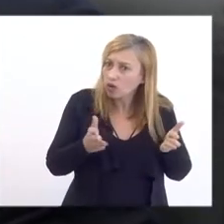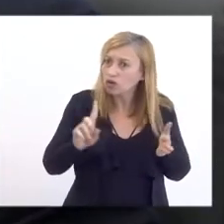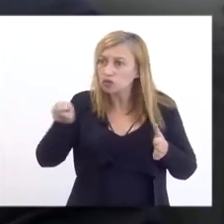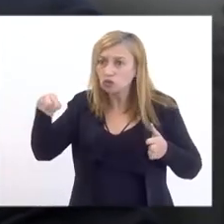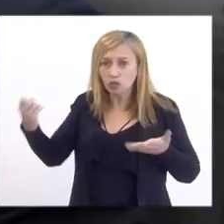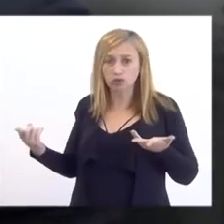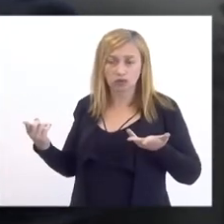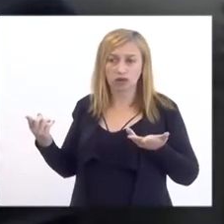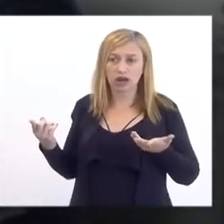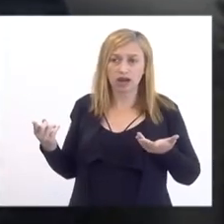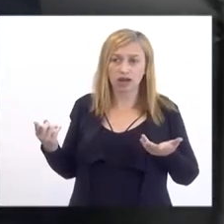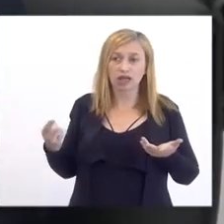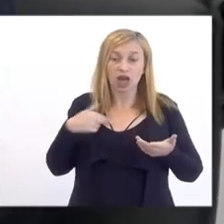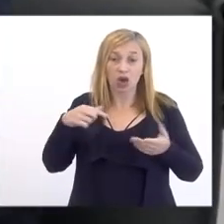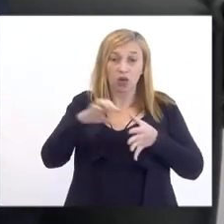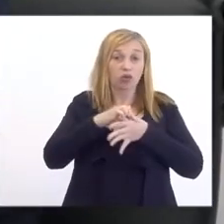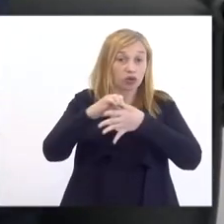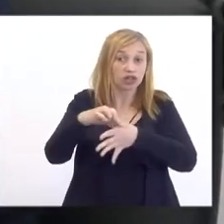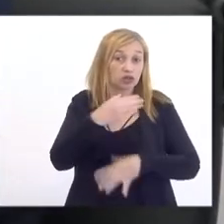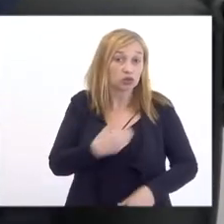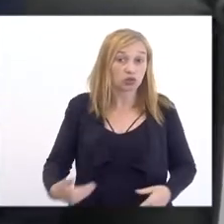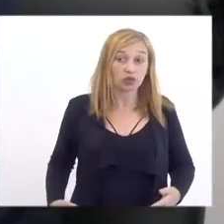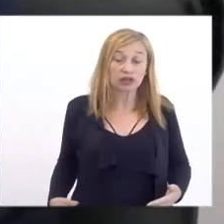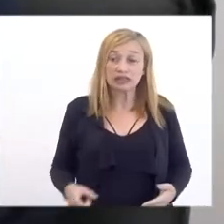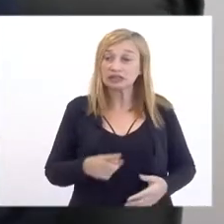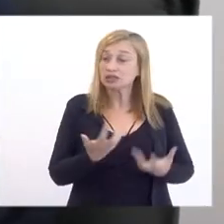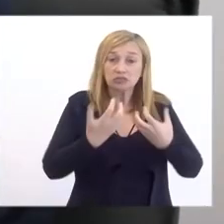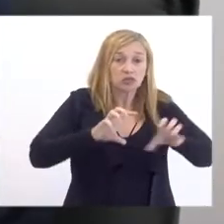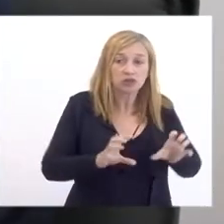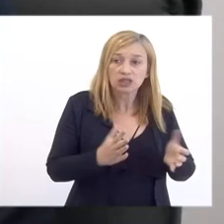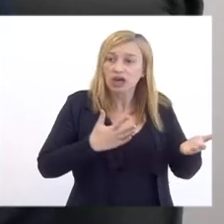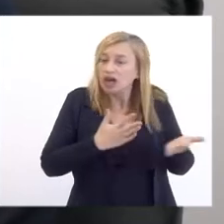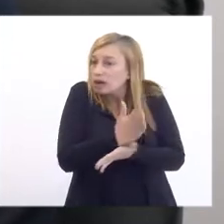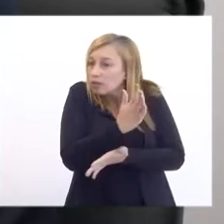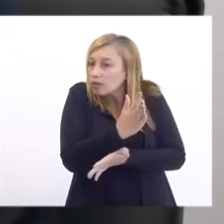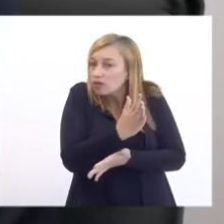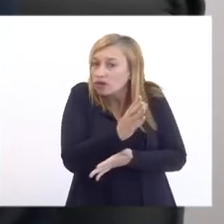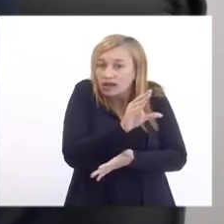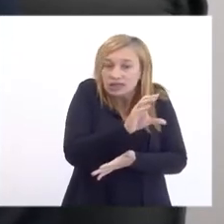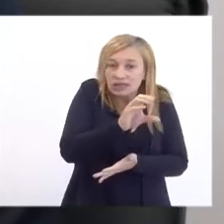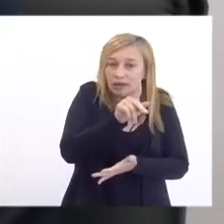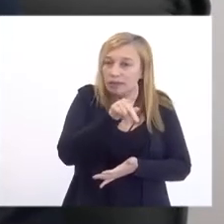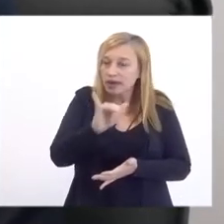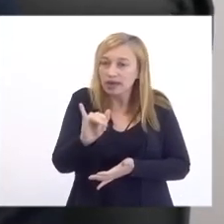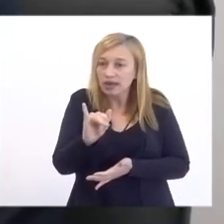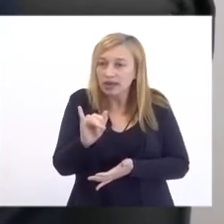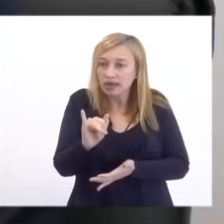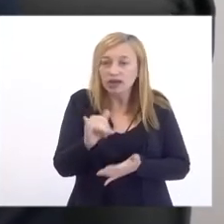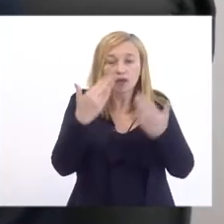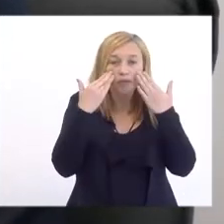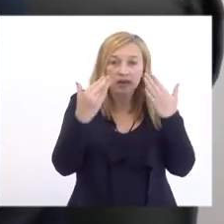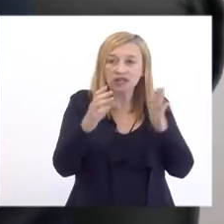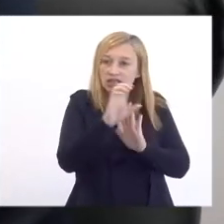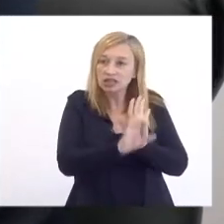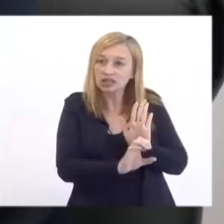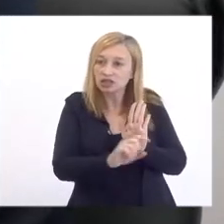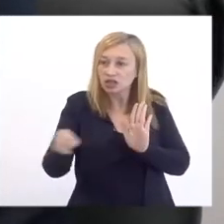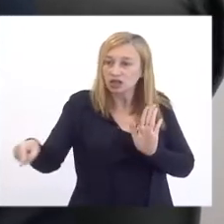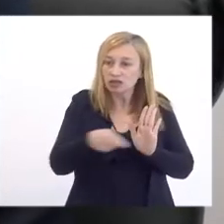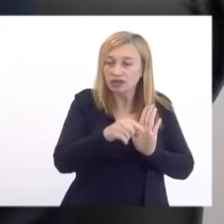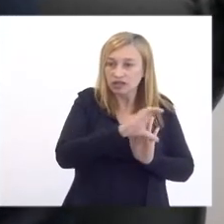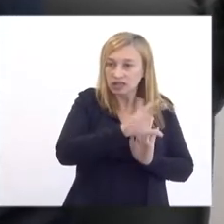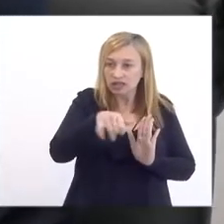do balcão. Eu, como líder do governo, se eu não quiser aprovar uma determinada CPI, eu apresento emendas, venho a CCJ